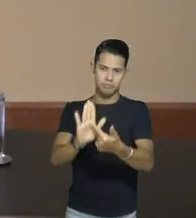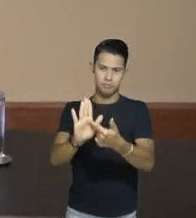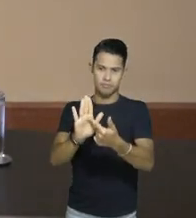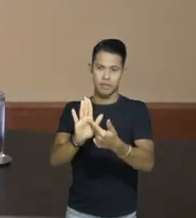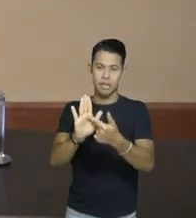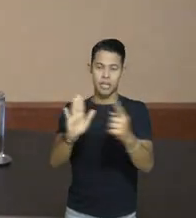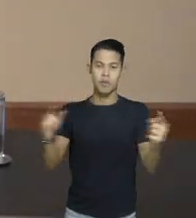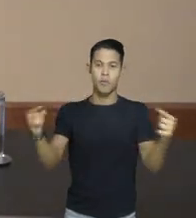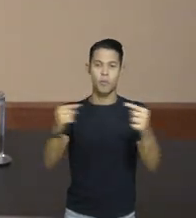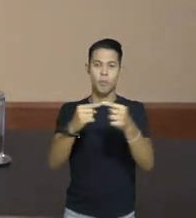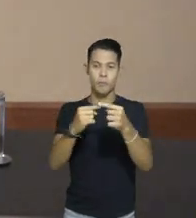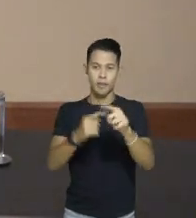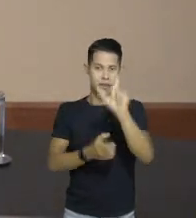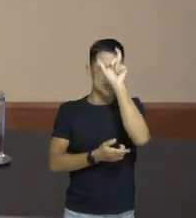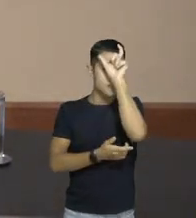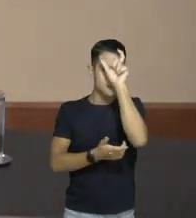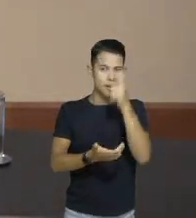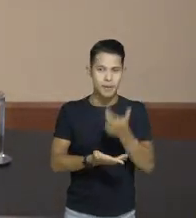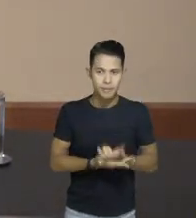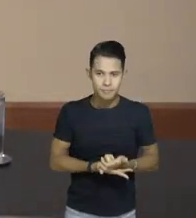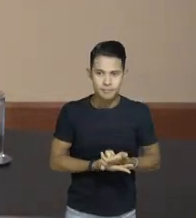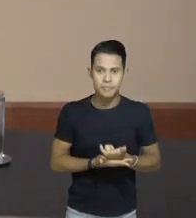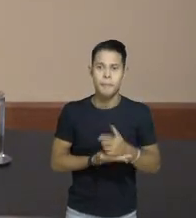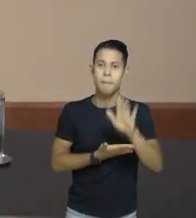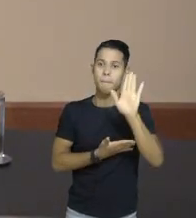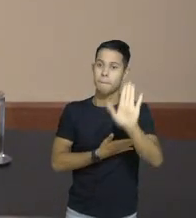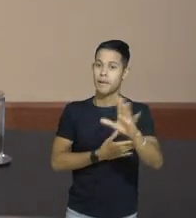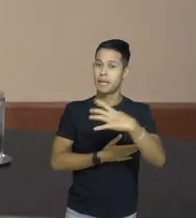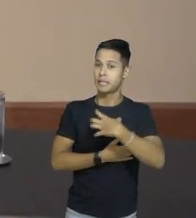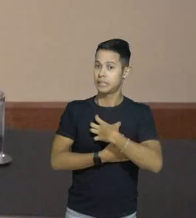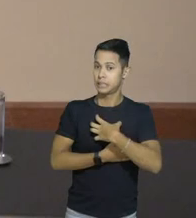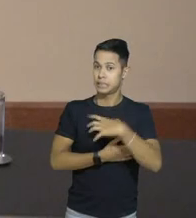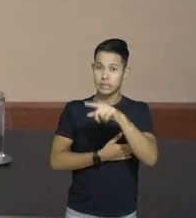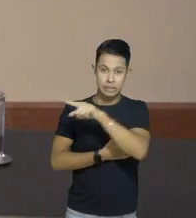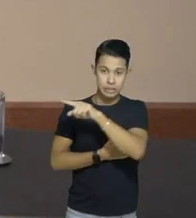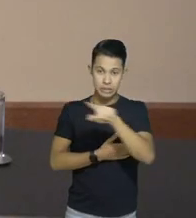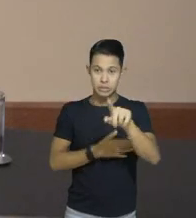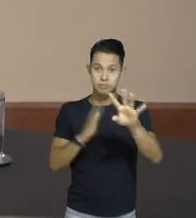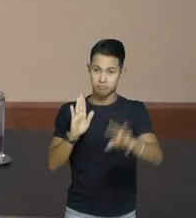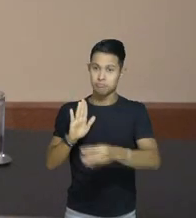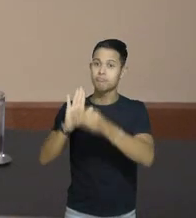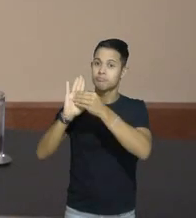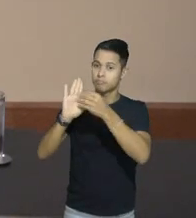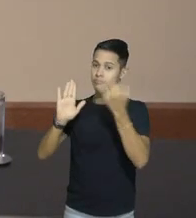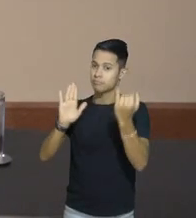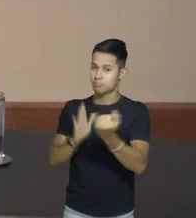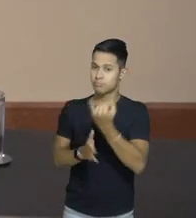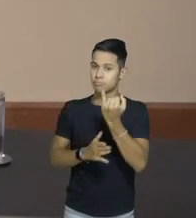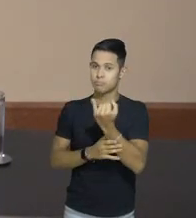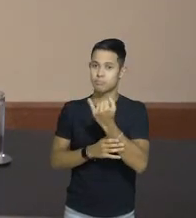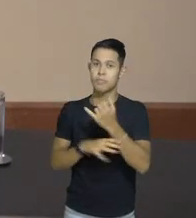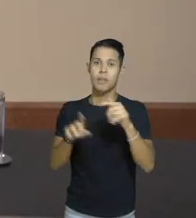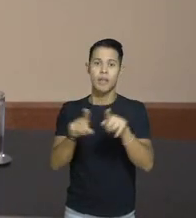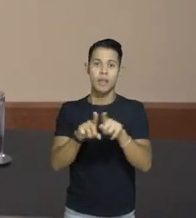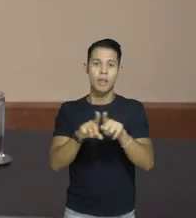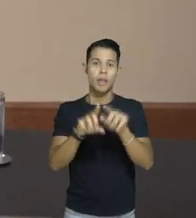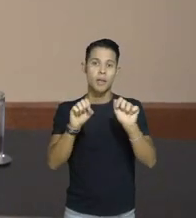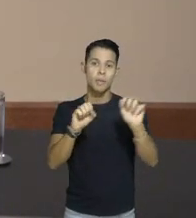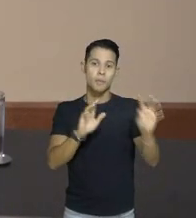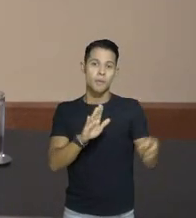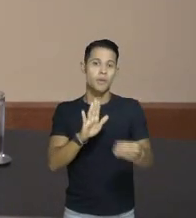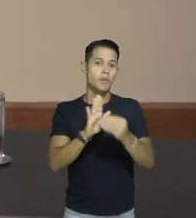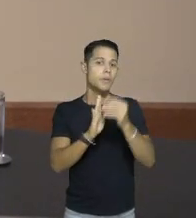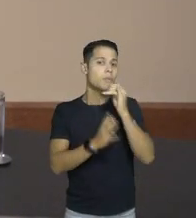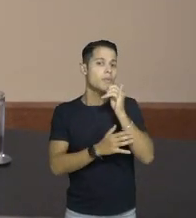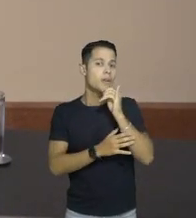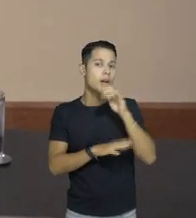dislexia, mas todos os sinais vão lá. E aí você pode até colocar assim, o aluno precisa que repita